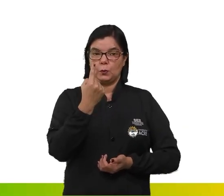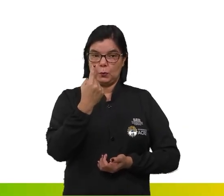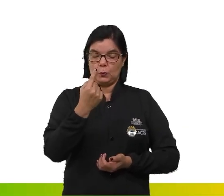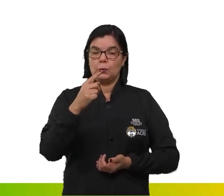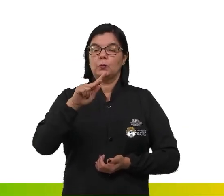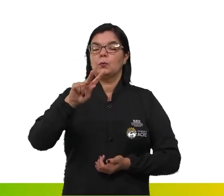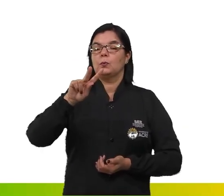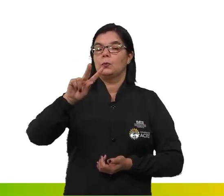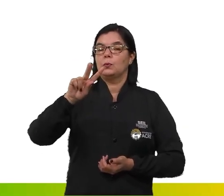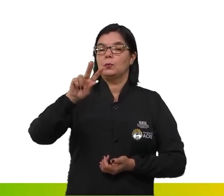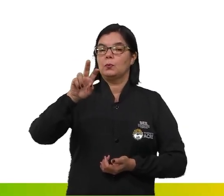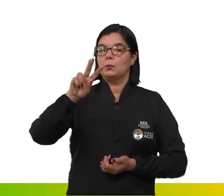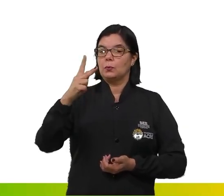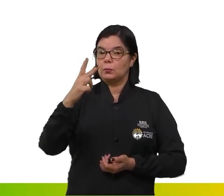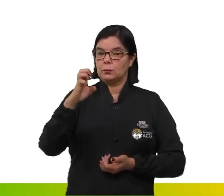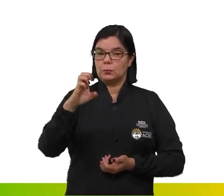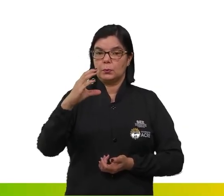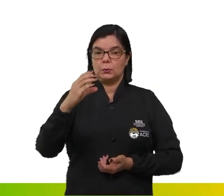hectares